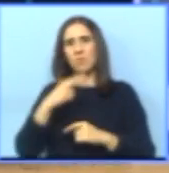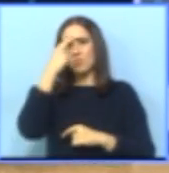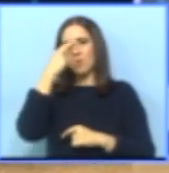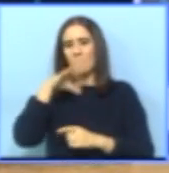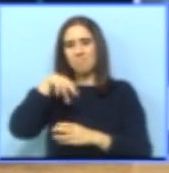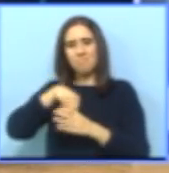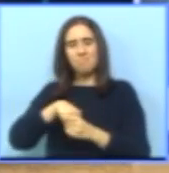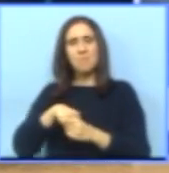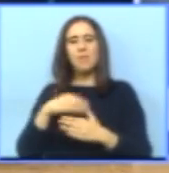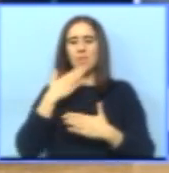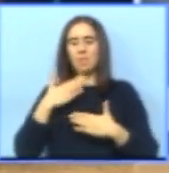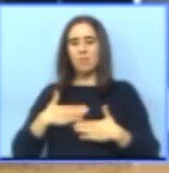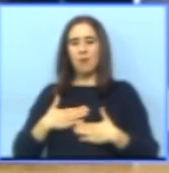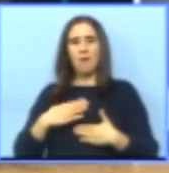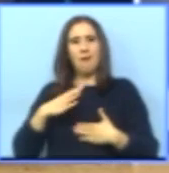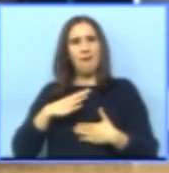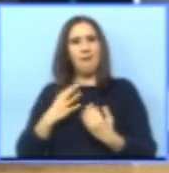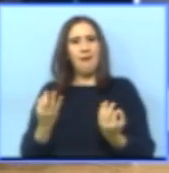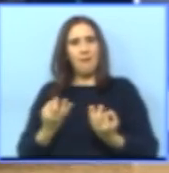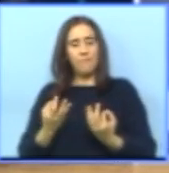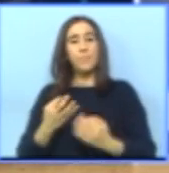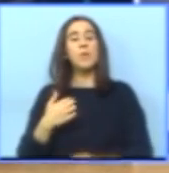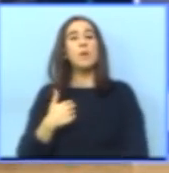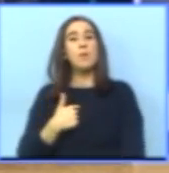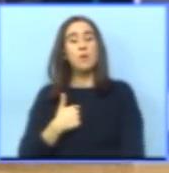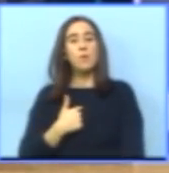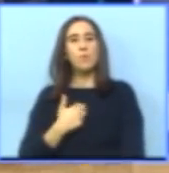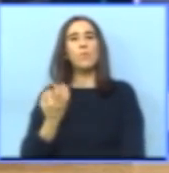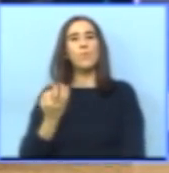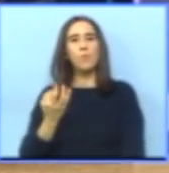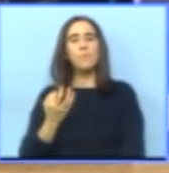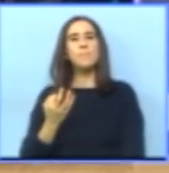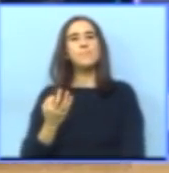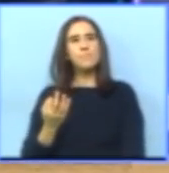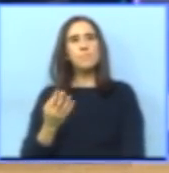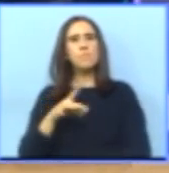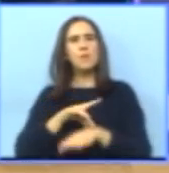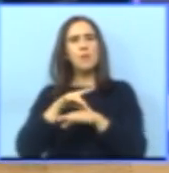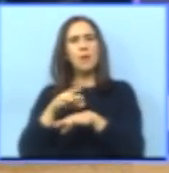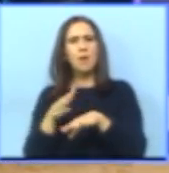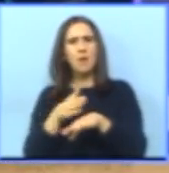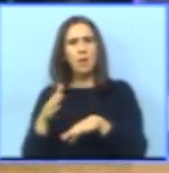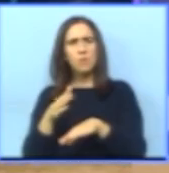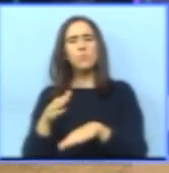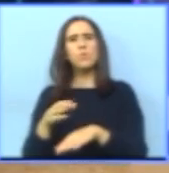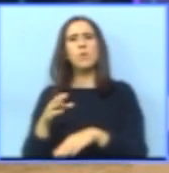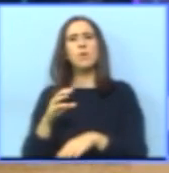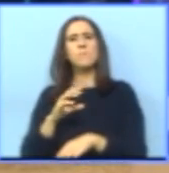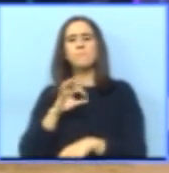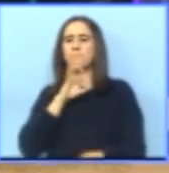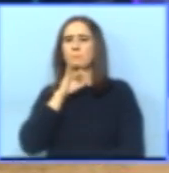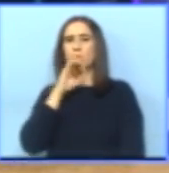algum modo, mexeu comigo. Eu tive a oportunidade de guiar, na altura, o Bispo do Porto, o Manuel Clemente,